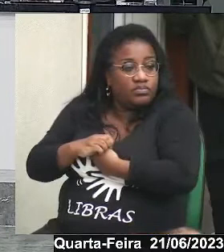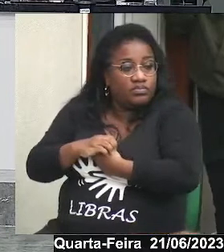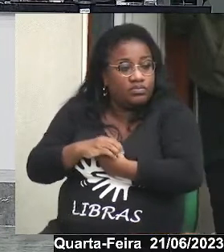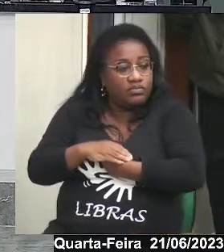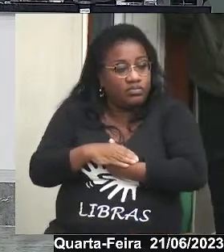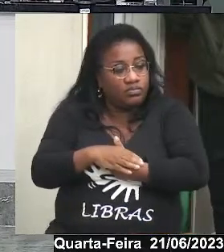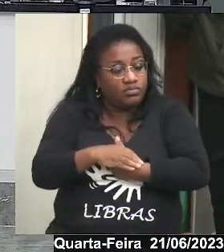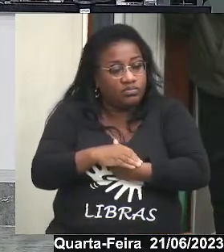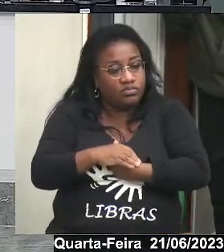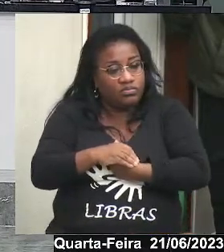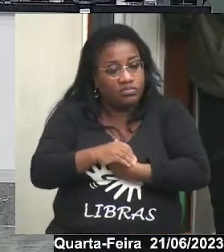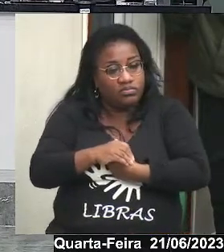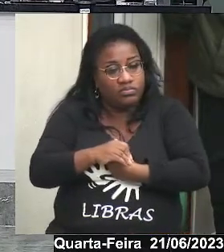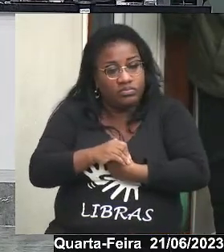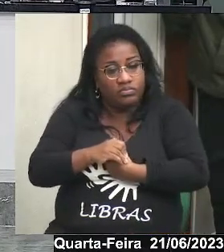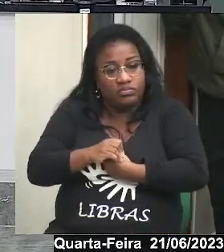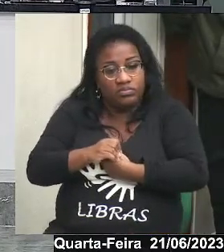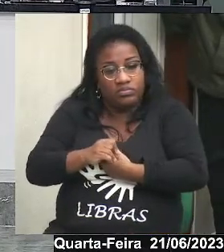Léo.